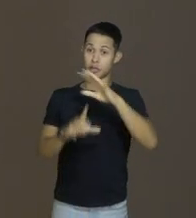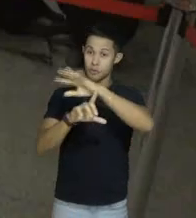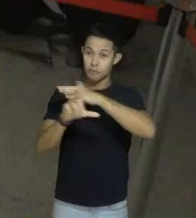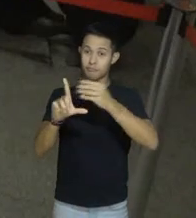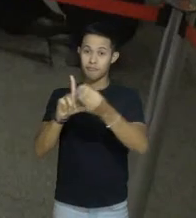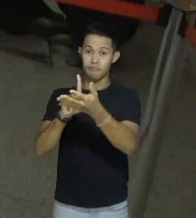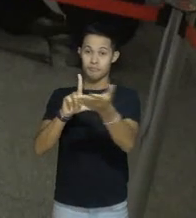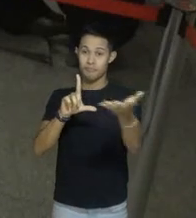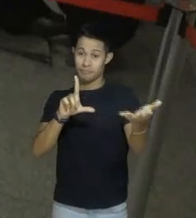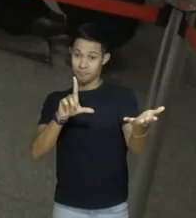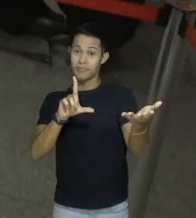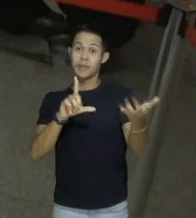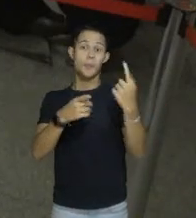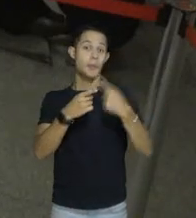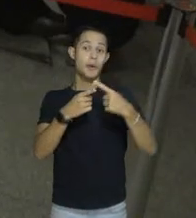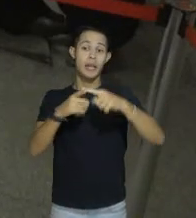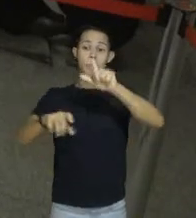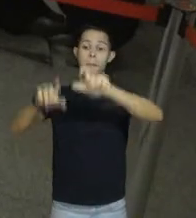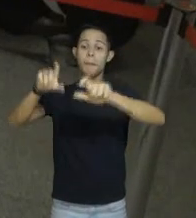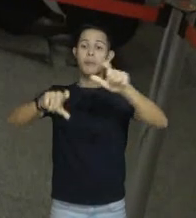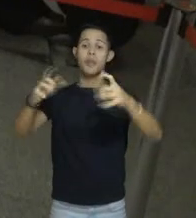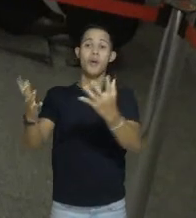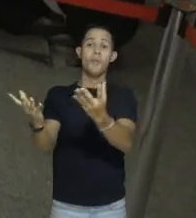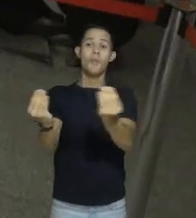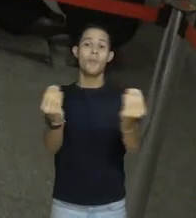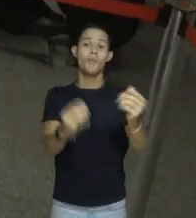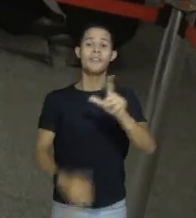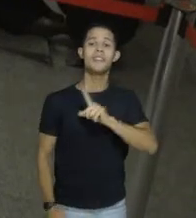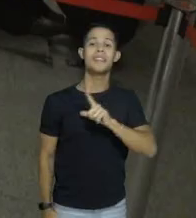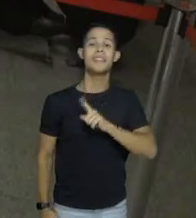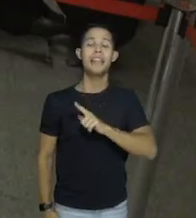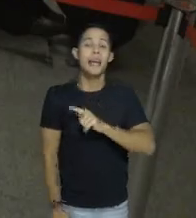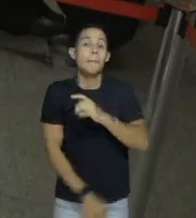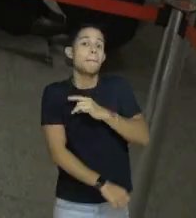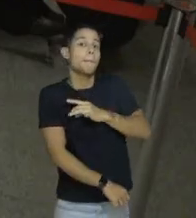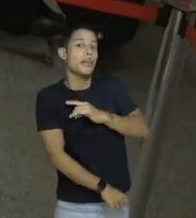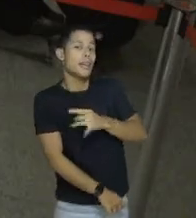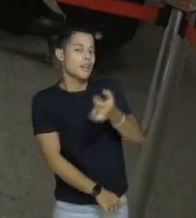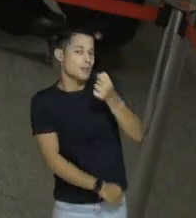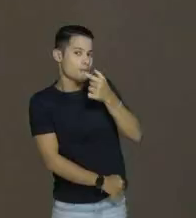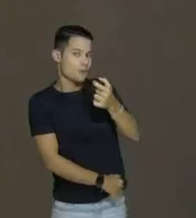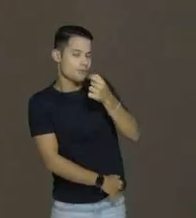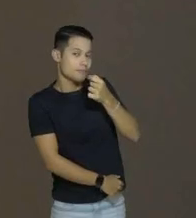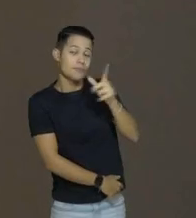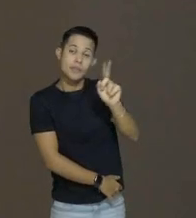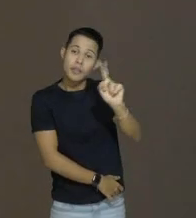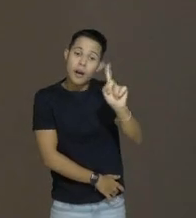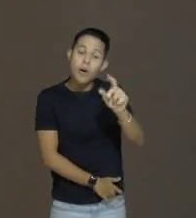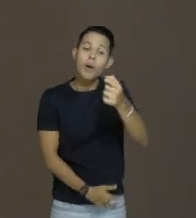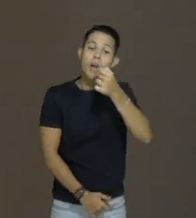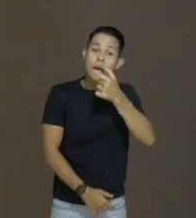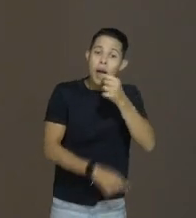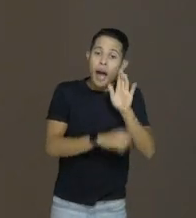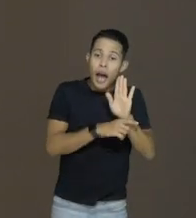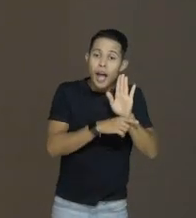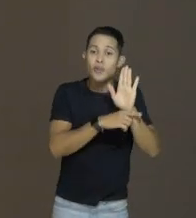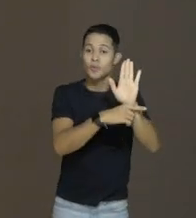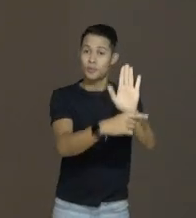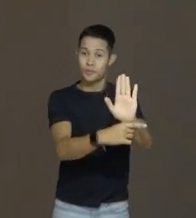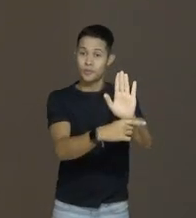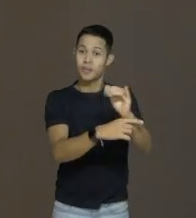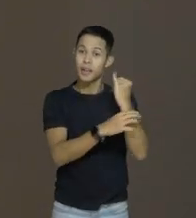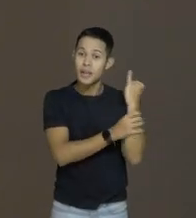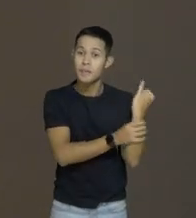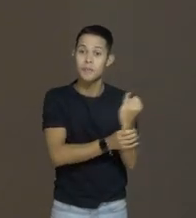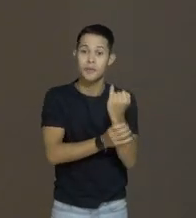né? Eu acho que ajuda muito, né? Os estimulantes, esse tratamento TDAH